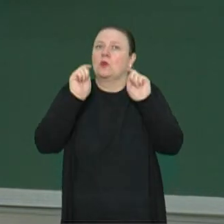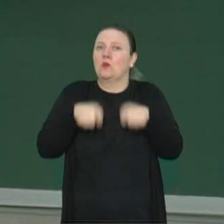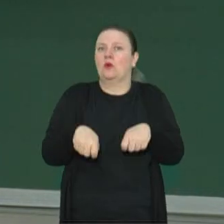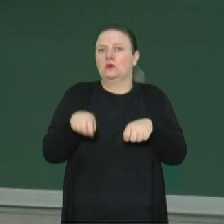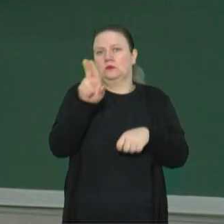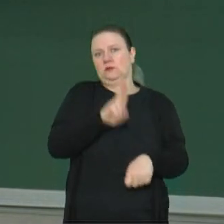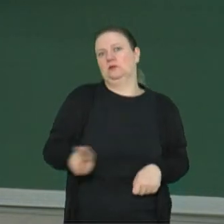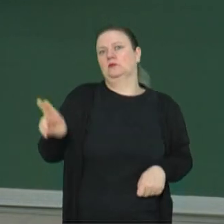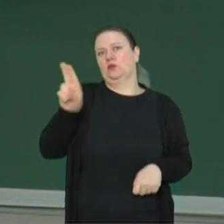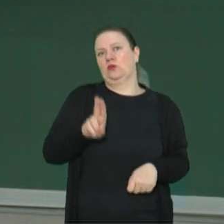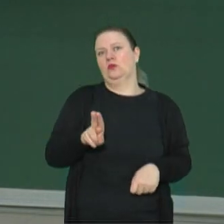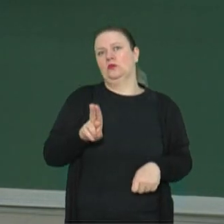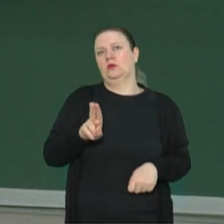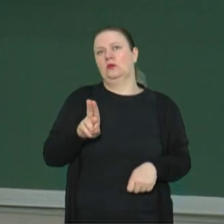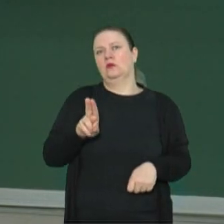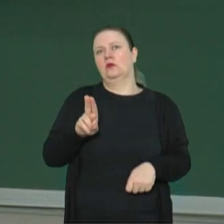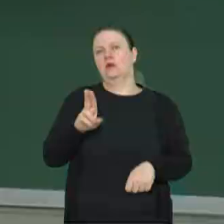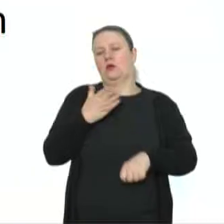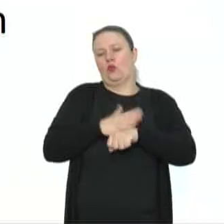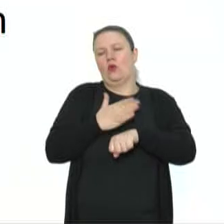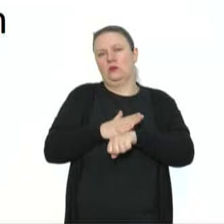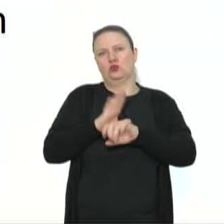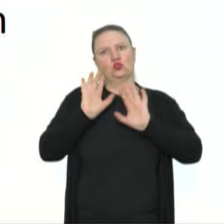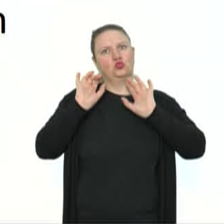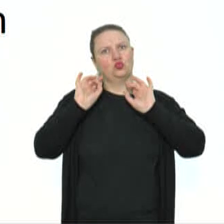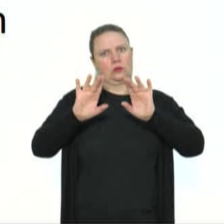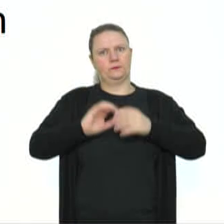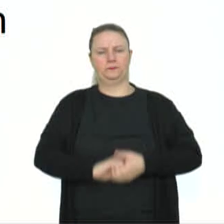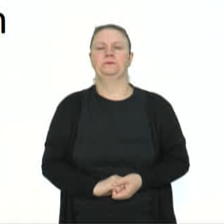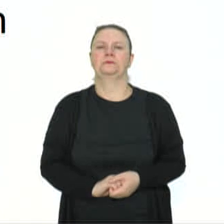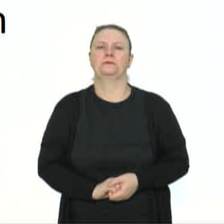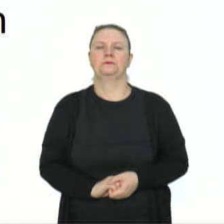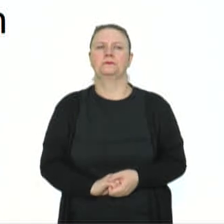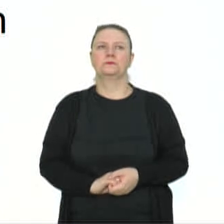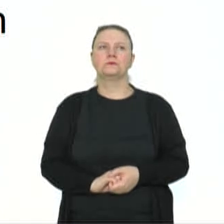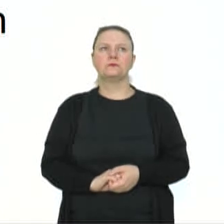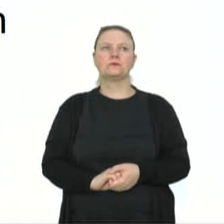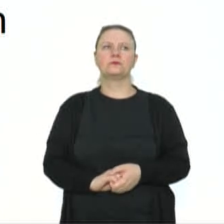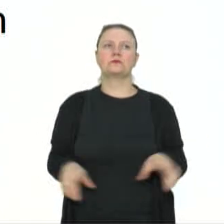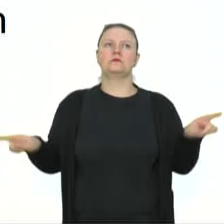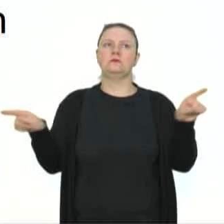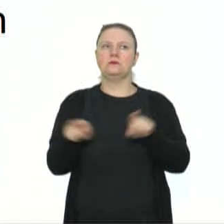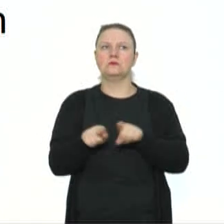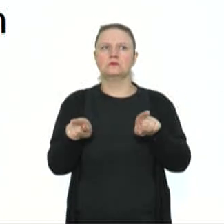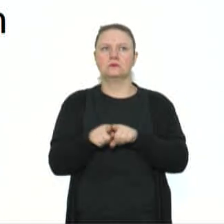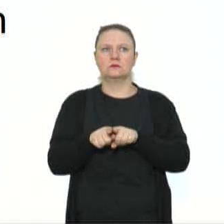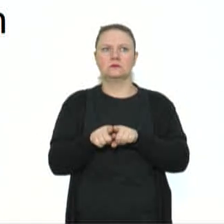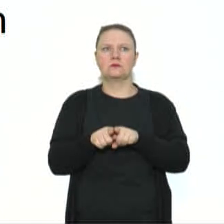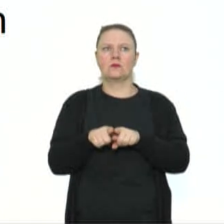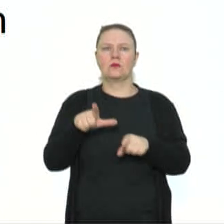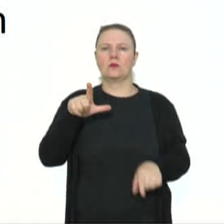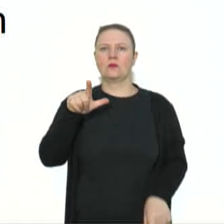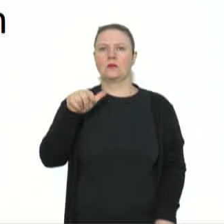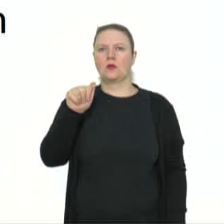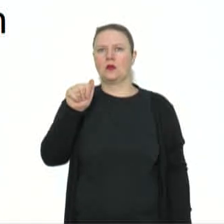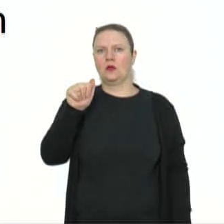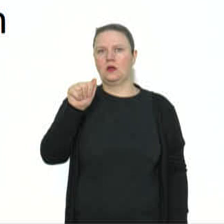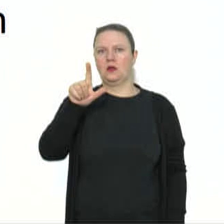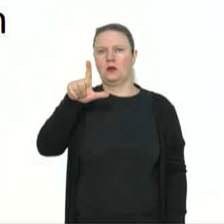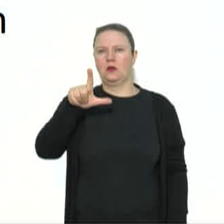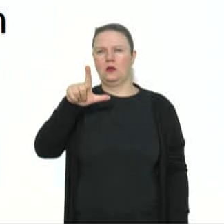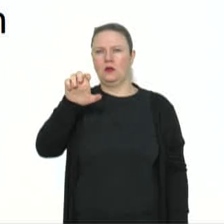realizar essa prática de escalada solo. Então, a modalidade que é adotada pelo atleta Alex Honnold, né, que ficou famoso